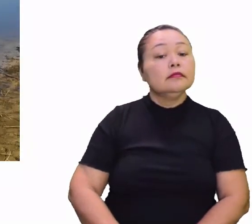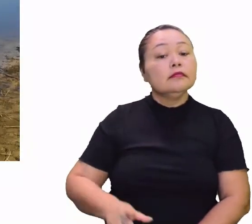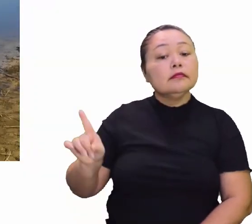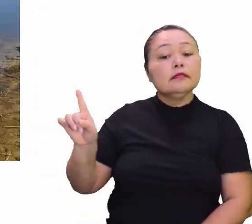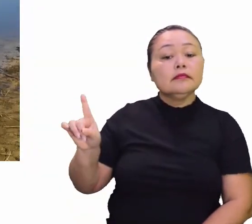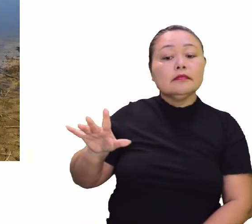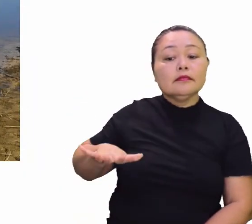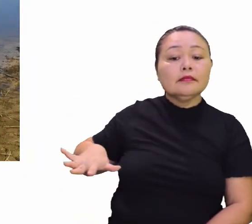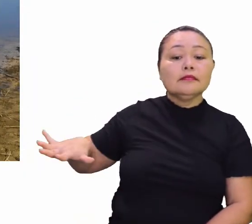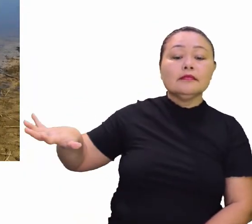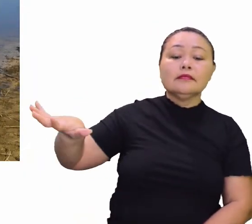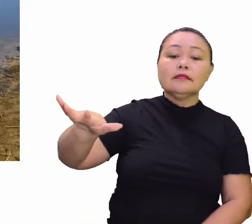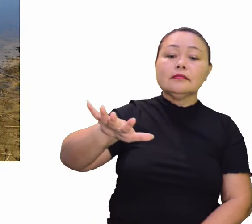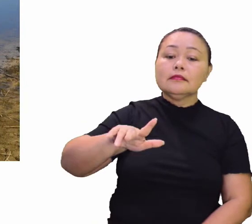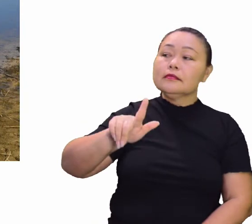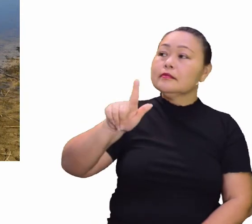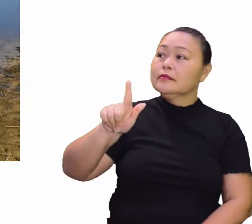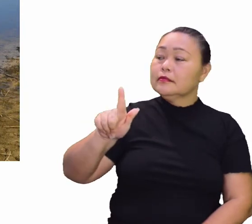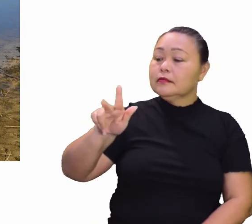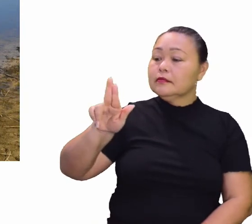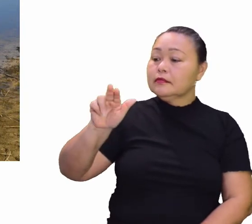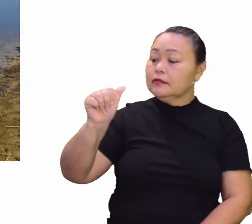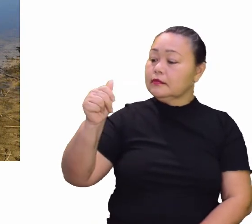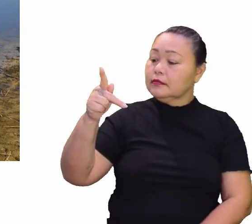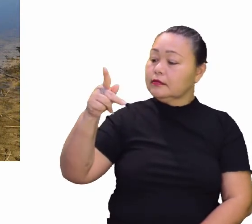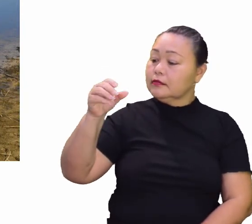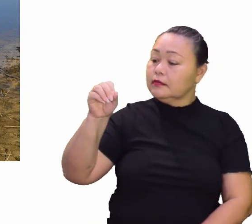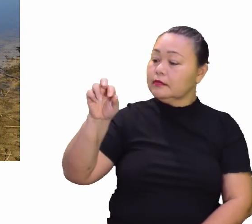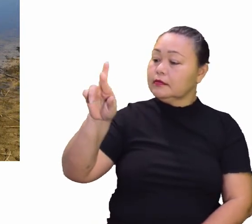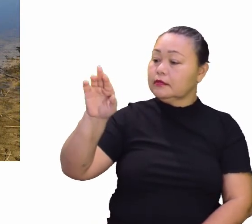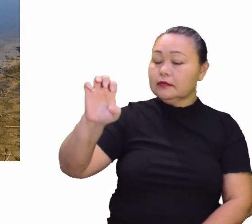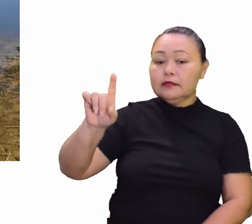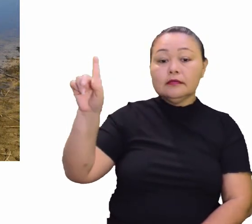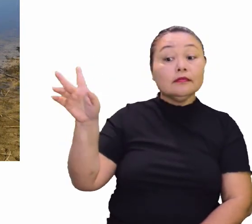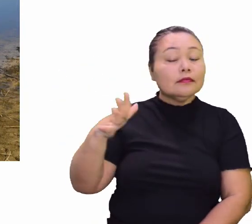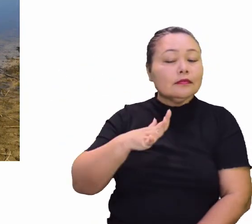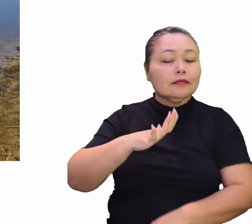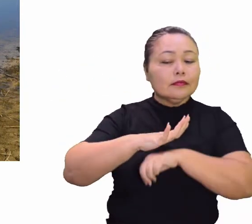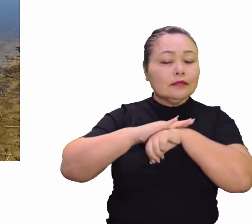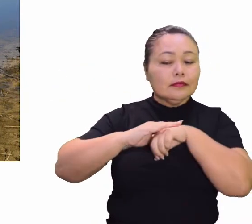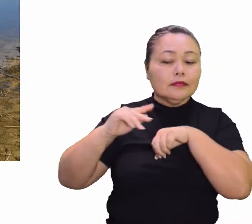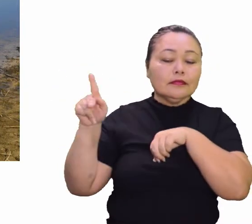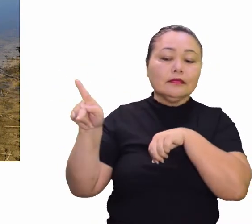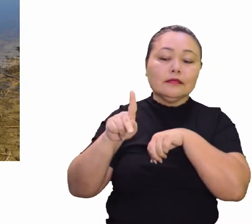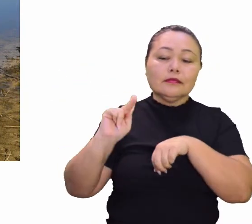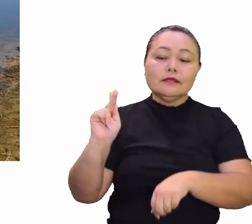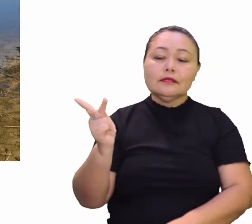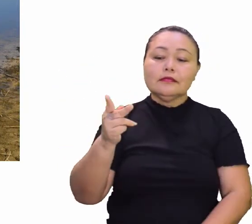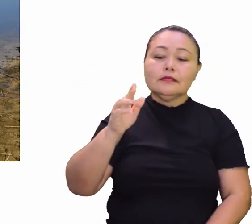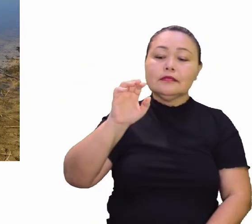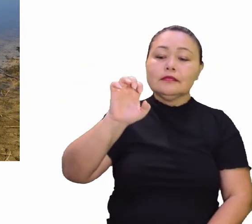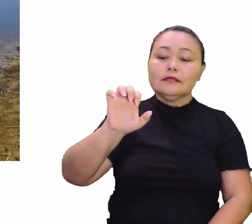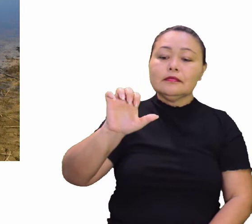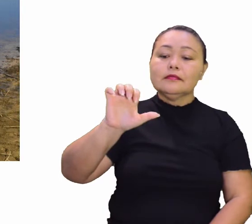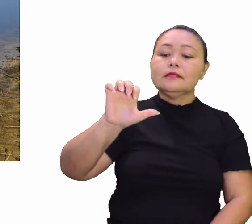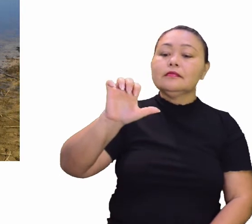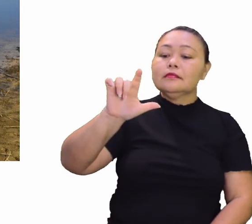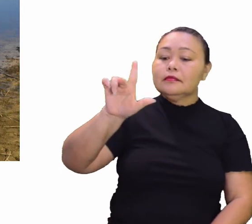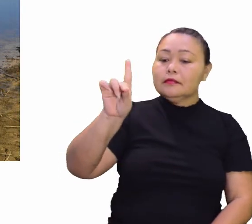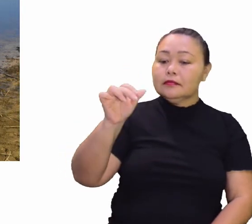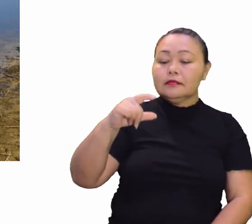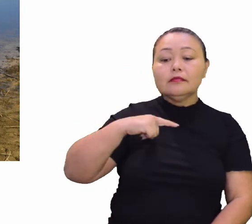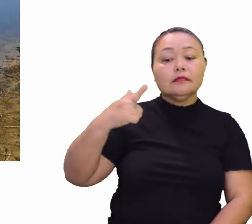Aí o Vale do Guaporé, nossa querida professora Redla, trabalhou aqui com a